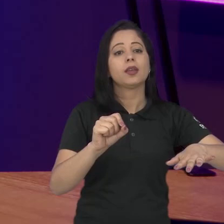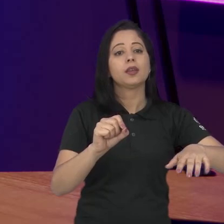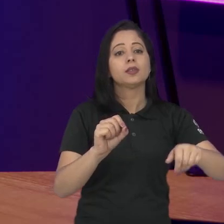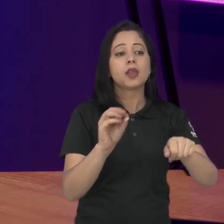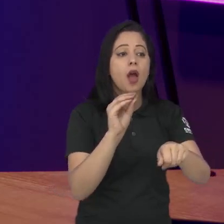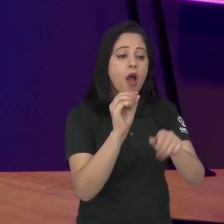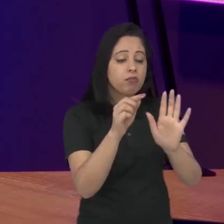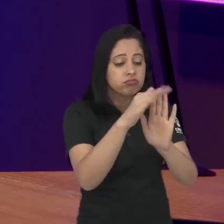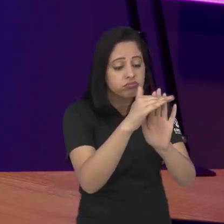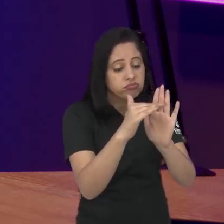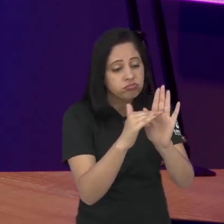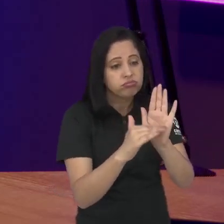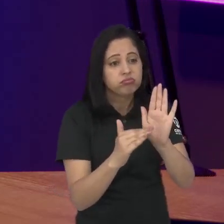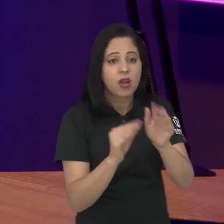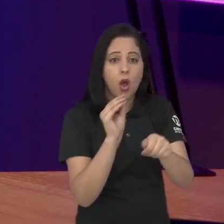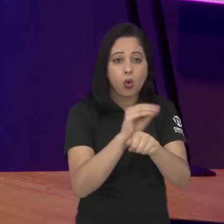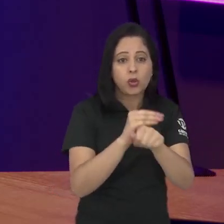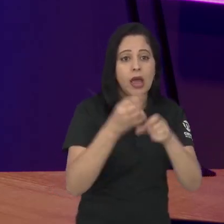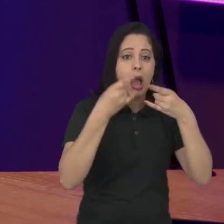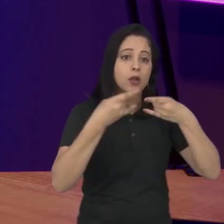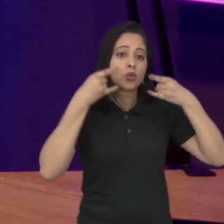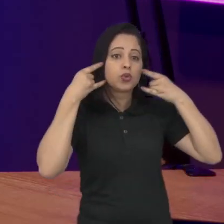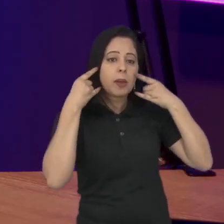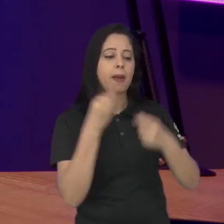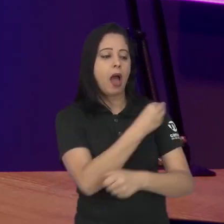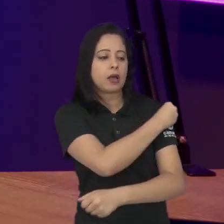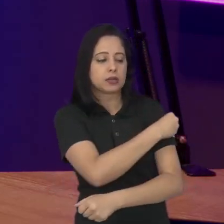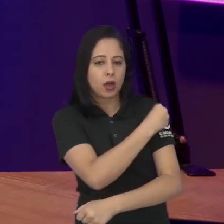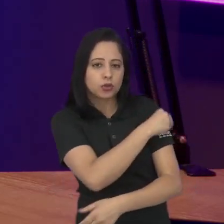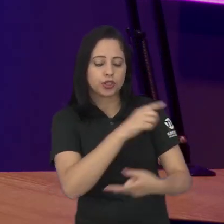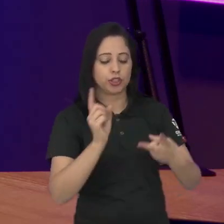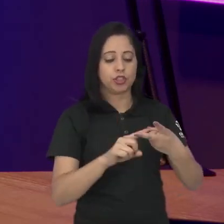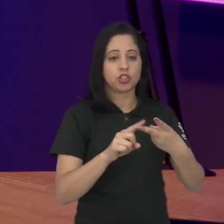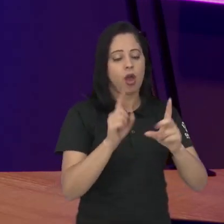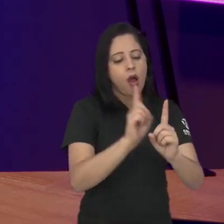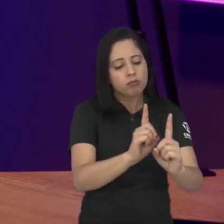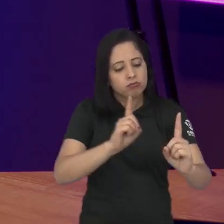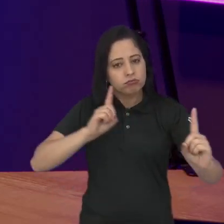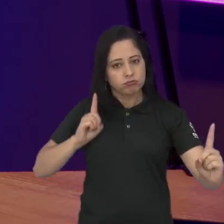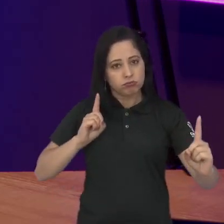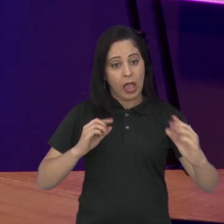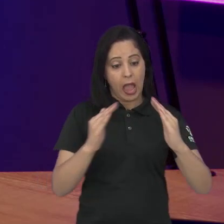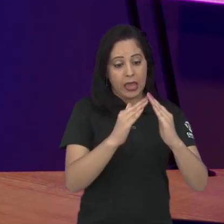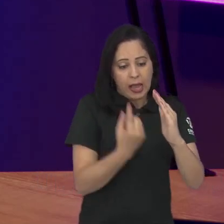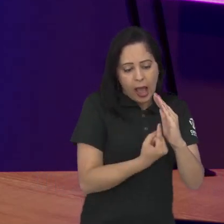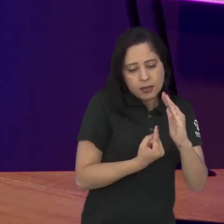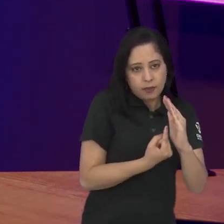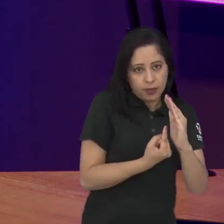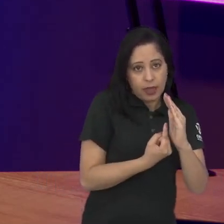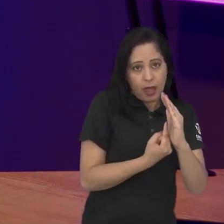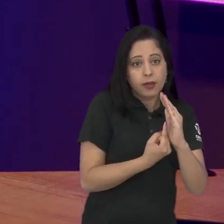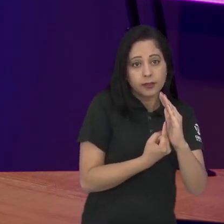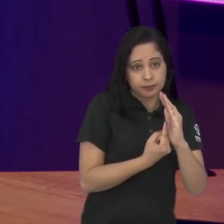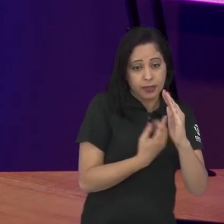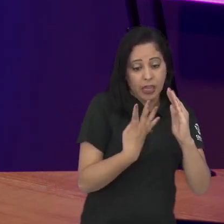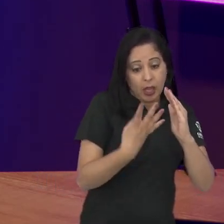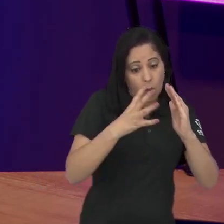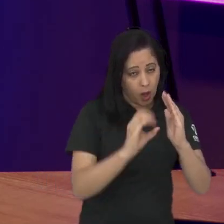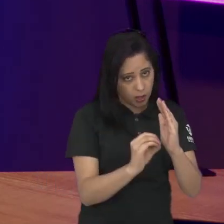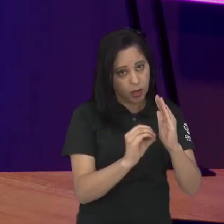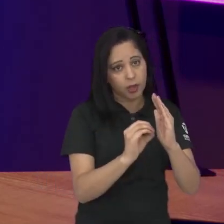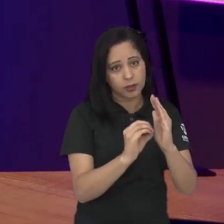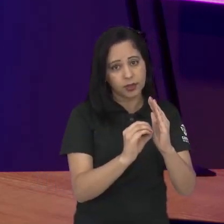justamente esses cuidados das pessoas. Então, o uso da máscara, do álcool em gel, o isolamento, né, a quarentena. Então, a gente vê